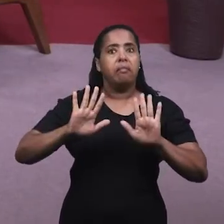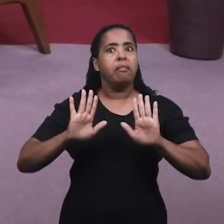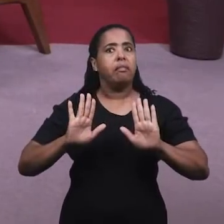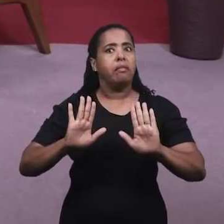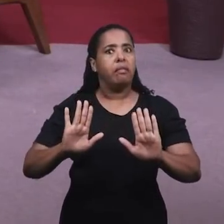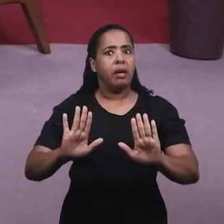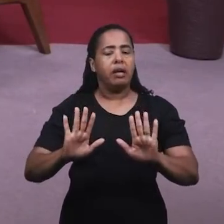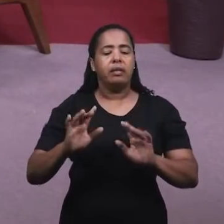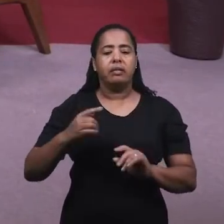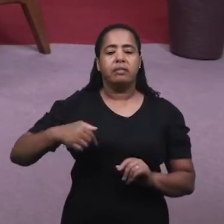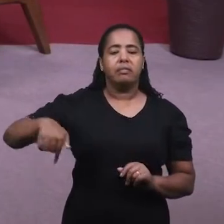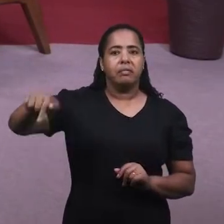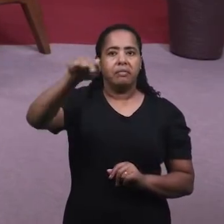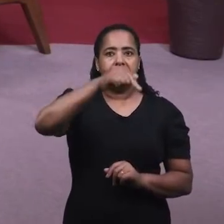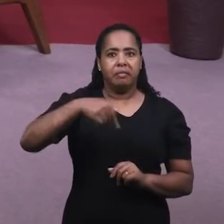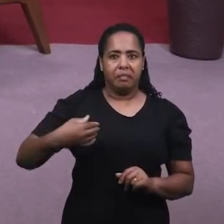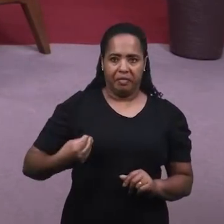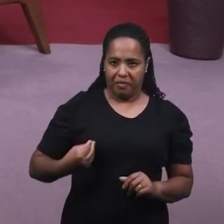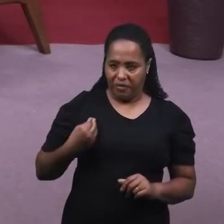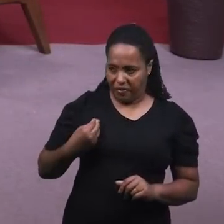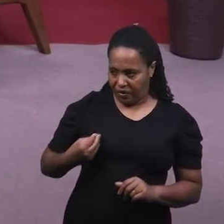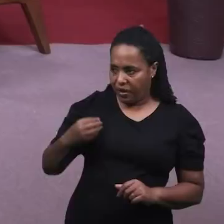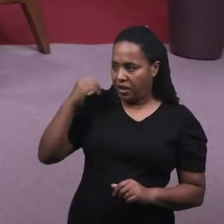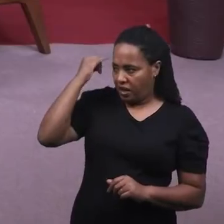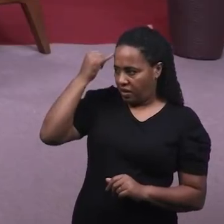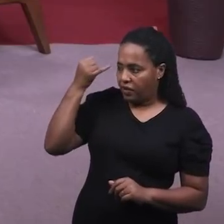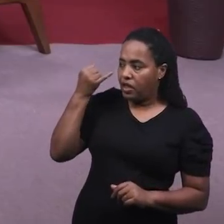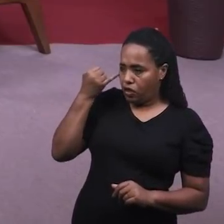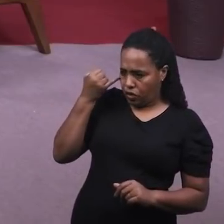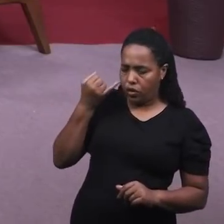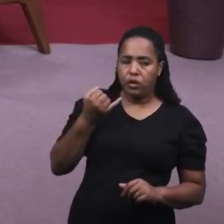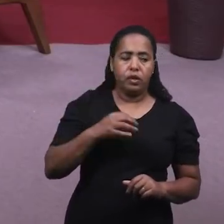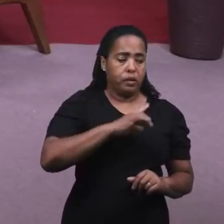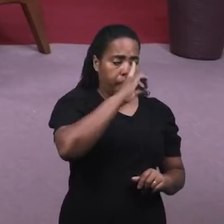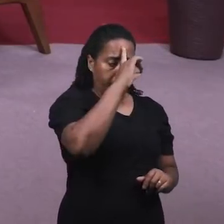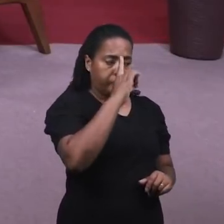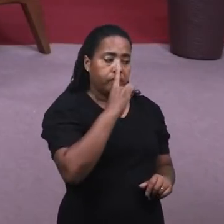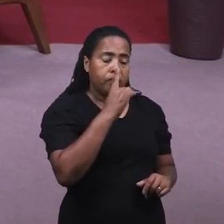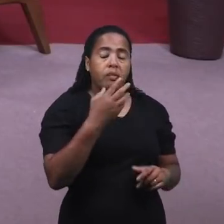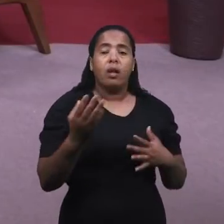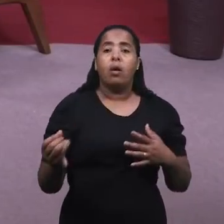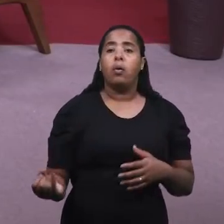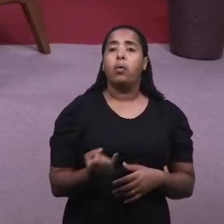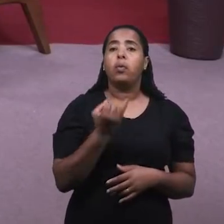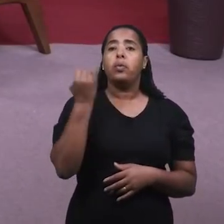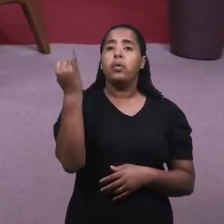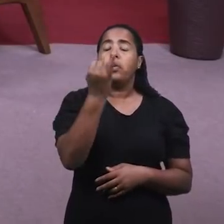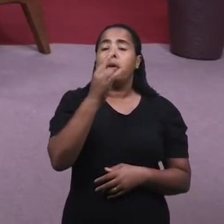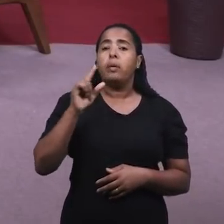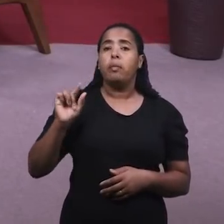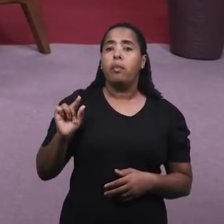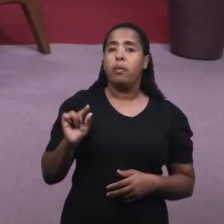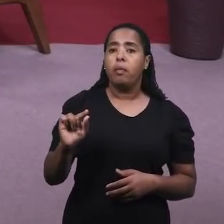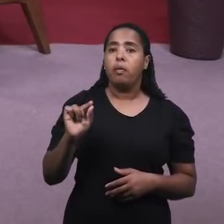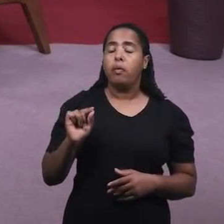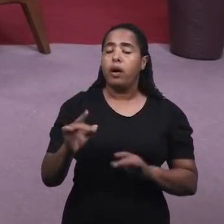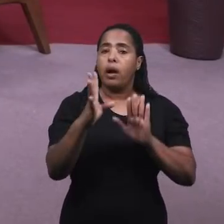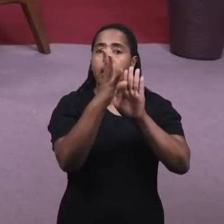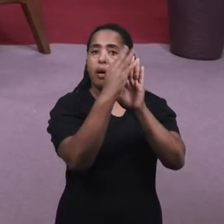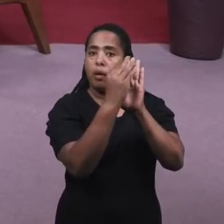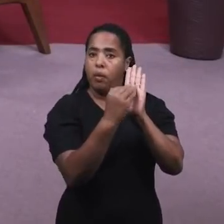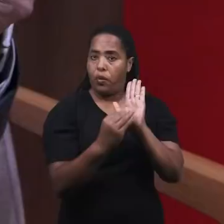Agora, para nós, Josias, Daniel e todos, o que mais importa é o